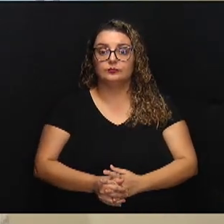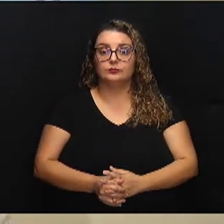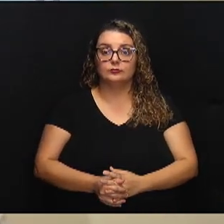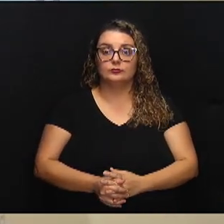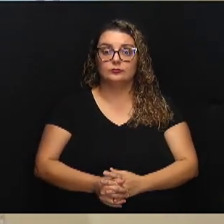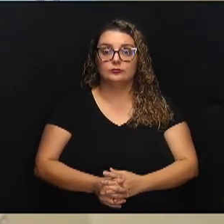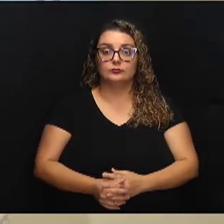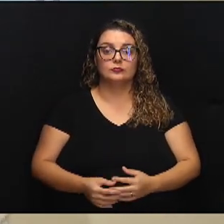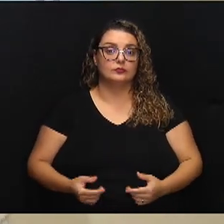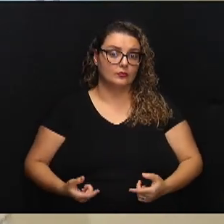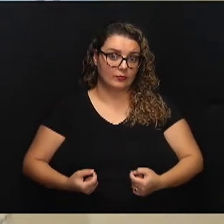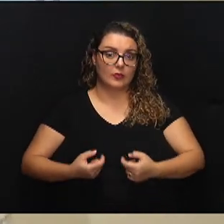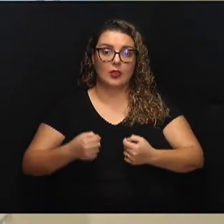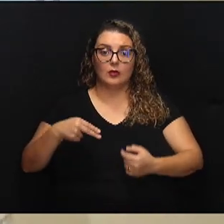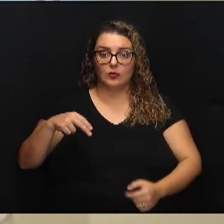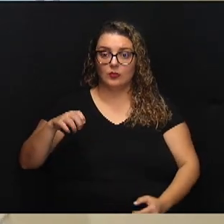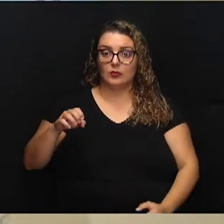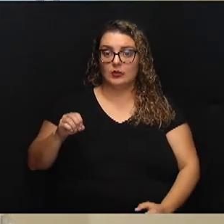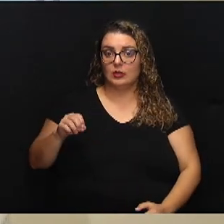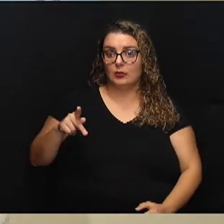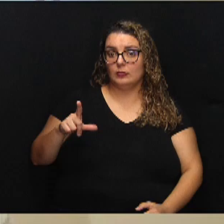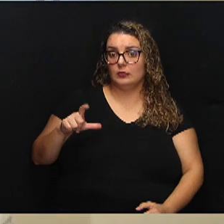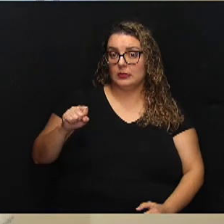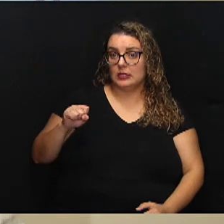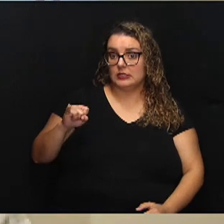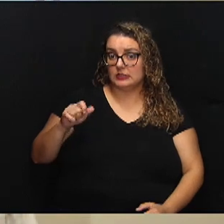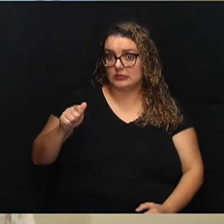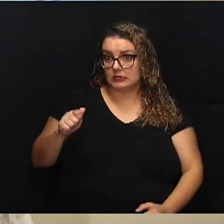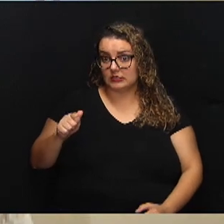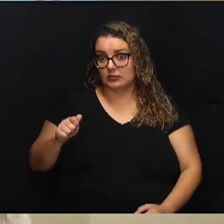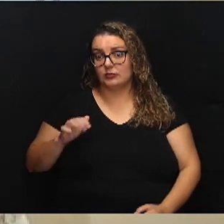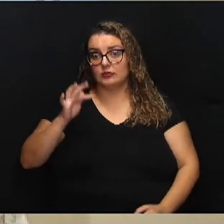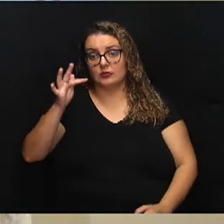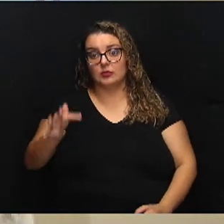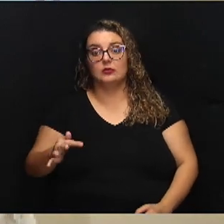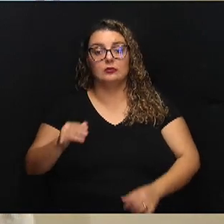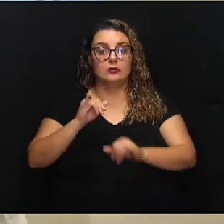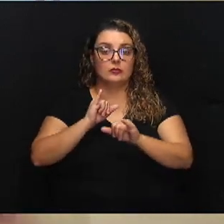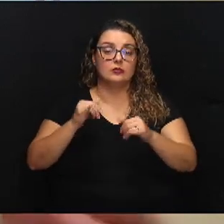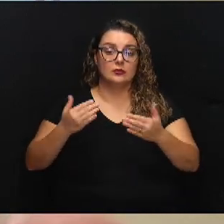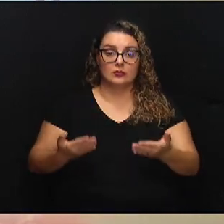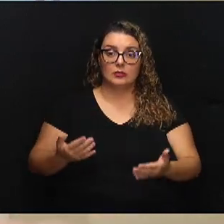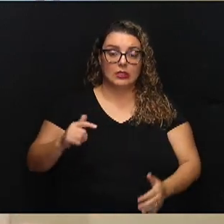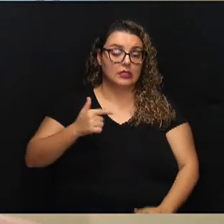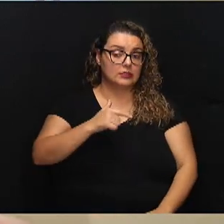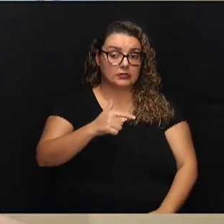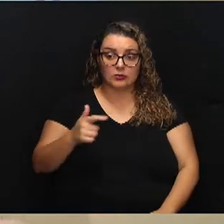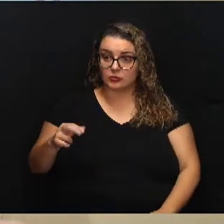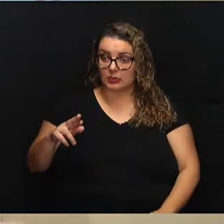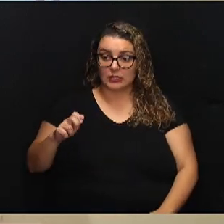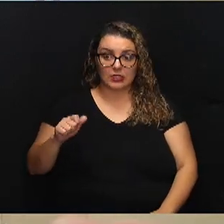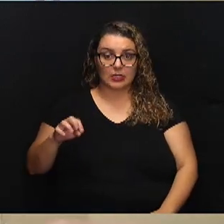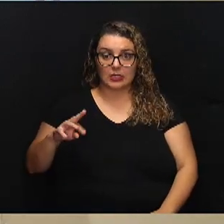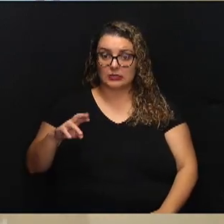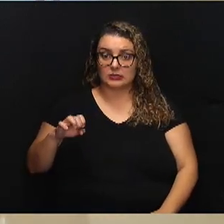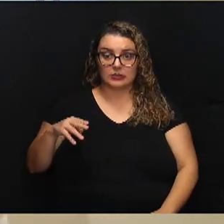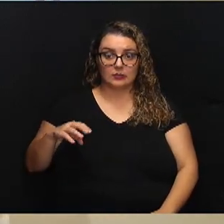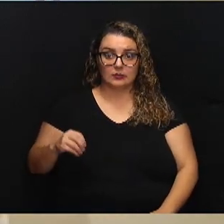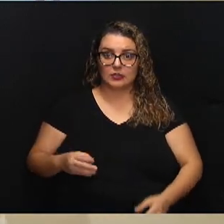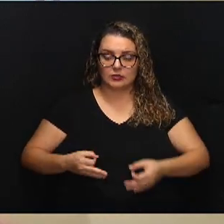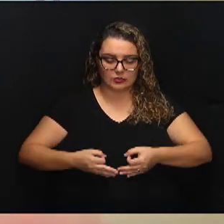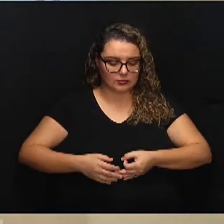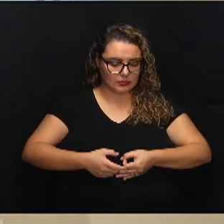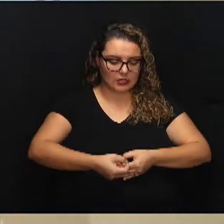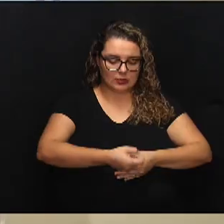algum câncer ou alguma neoplasia no futuro. Então, assim, o recado que tem que ficar aqui é: não existe rastreamento para câncer de ovário, não